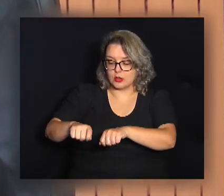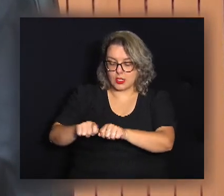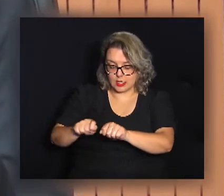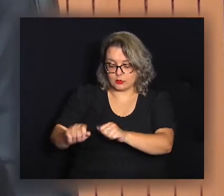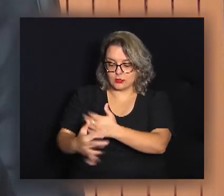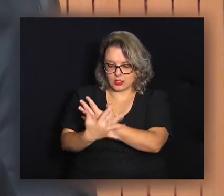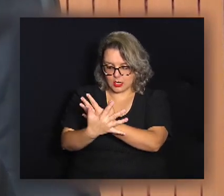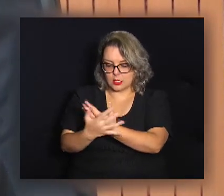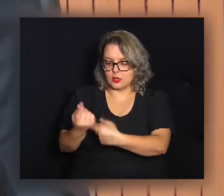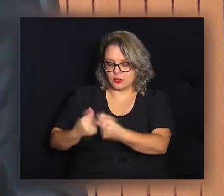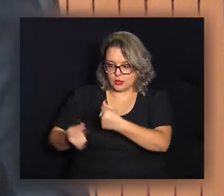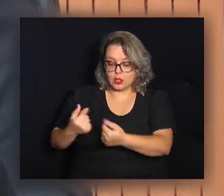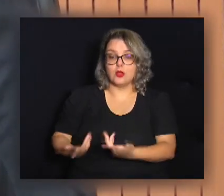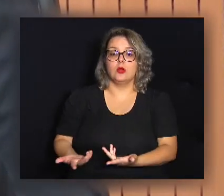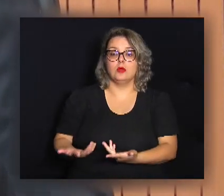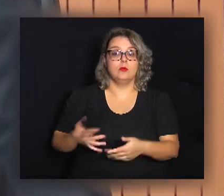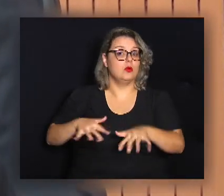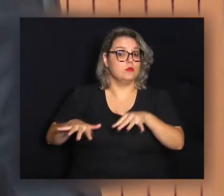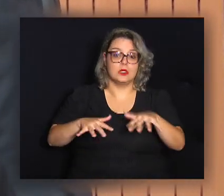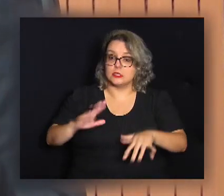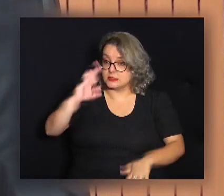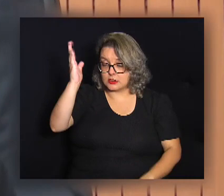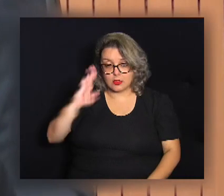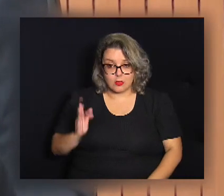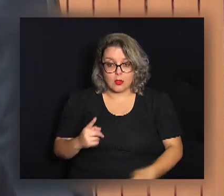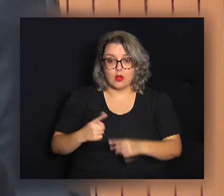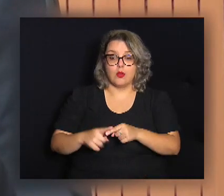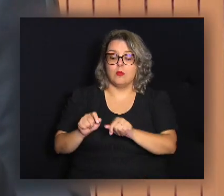Porque o agronegócio